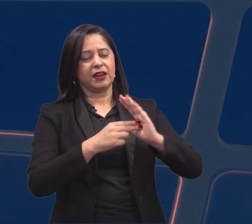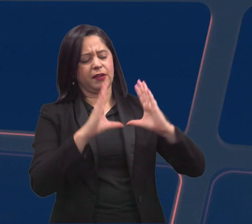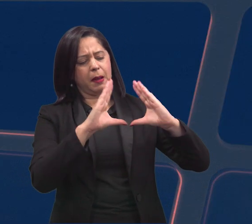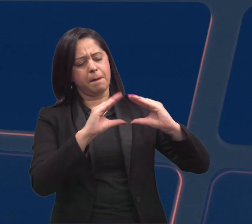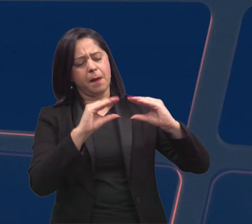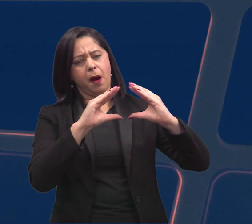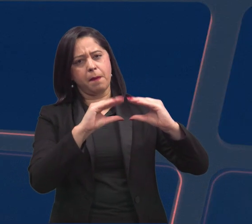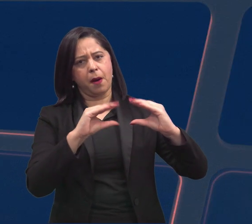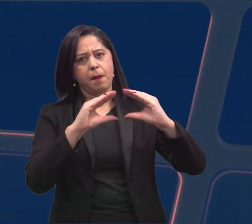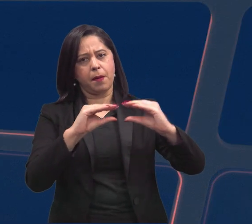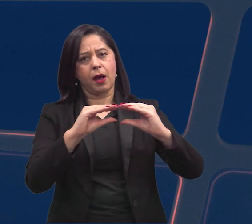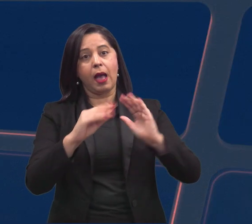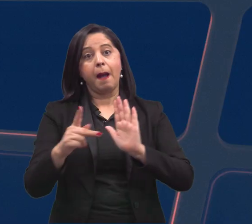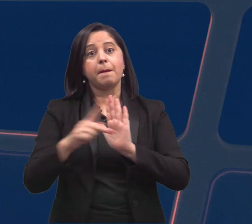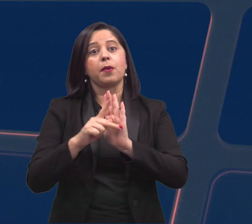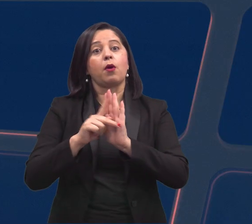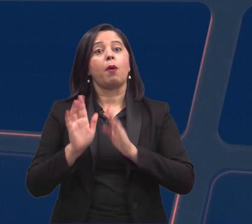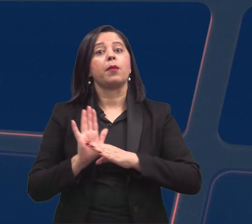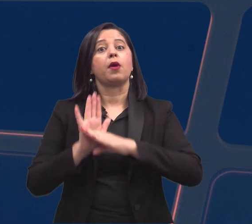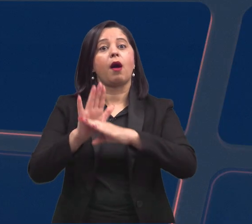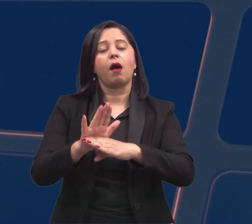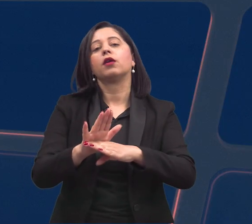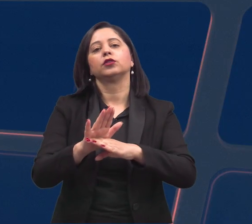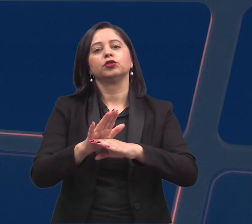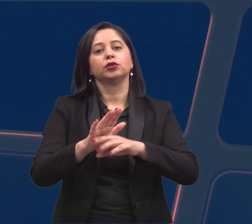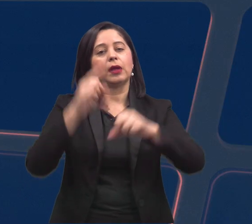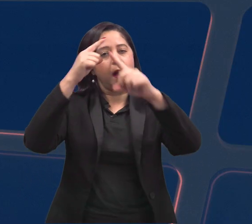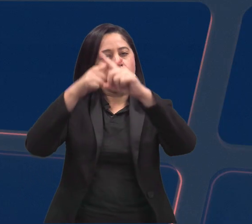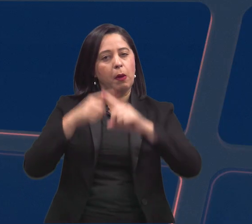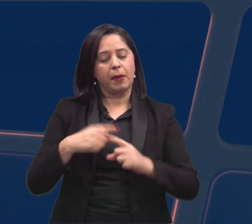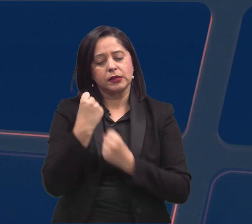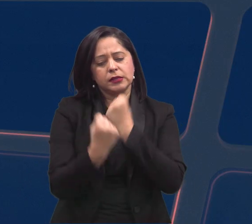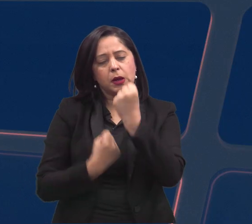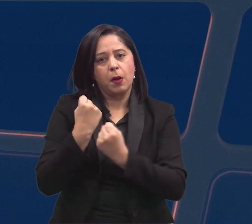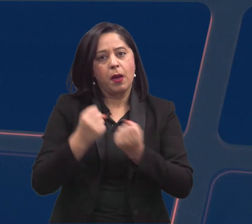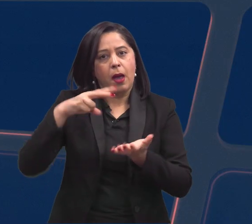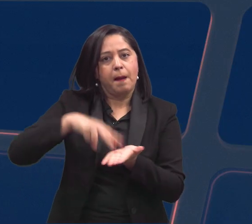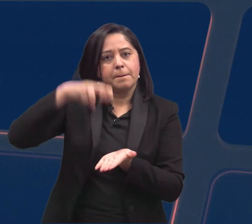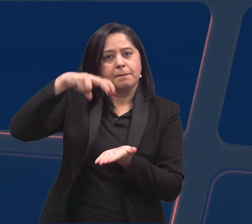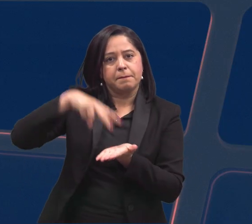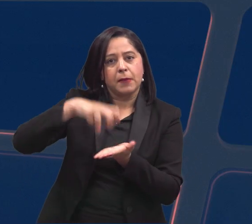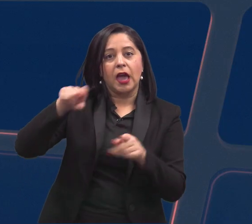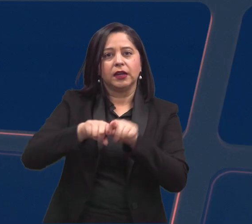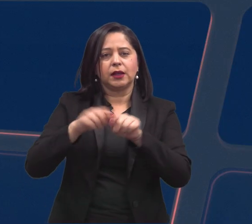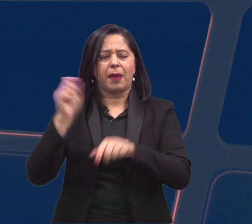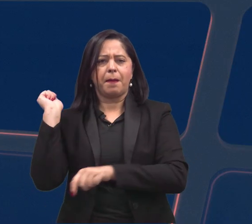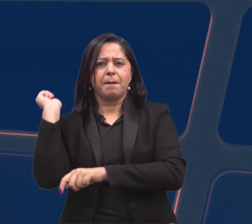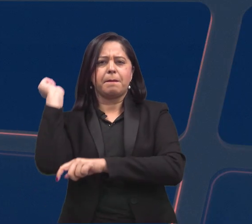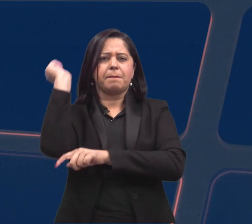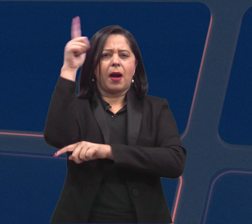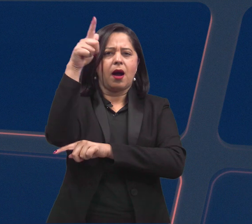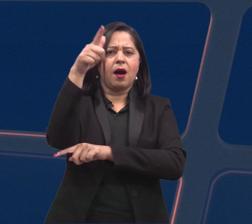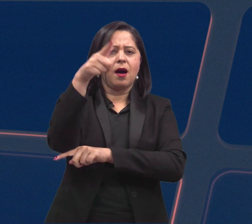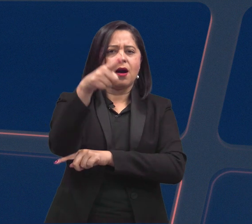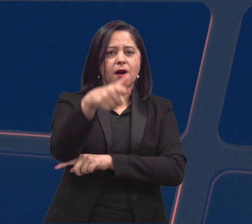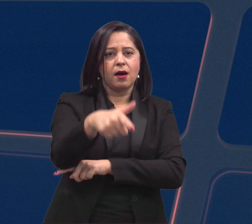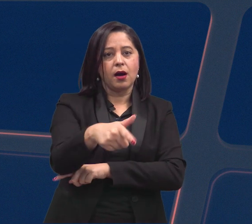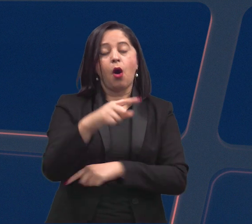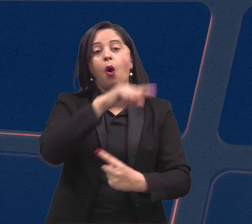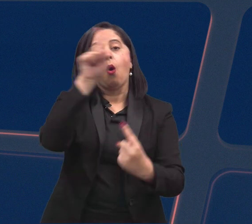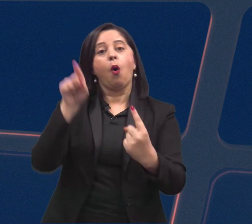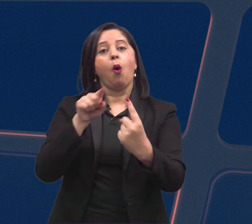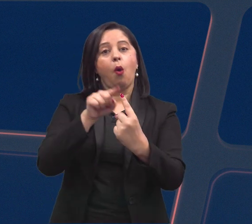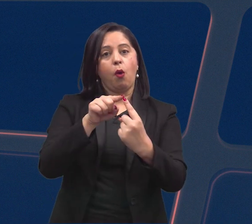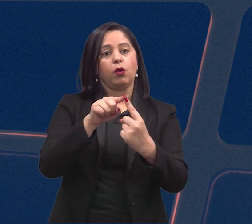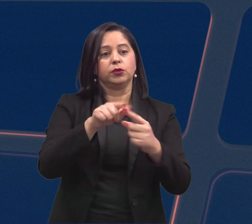superfície sintética, geralmente feita de borracha, utilizada para provas de corridas, saltos e lançamentos. A